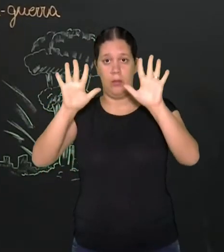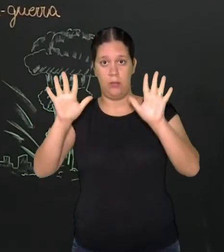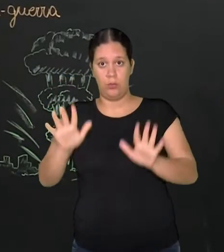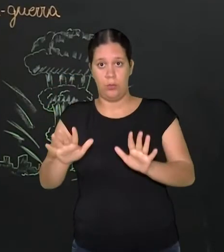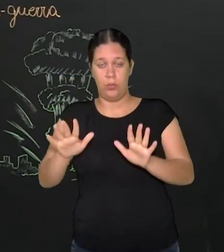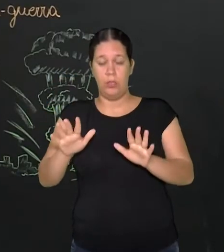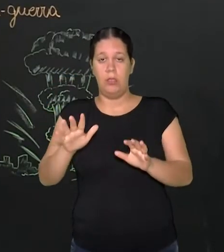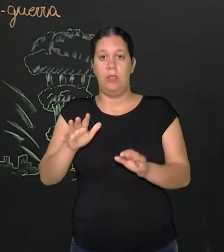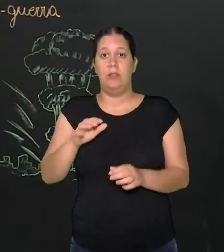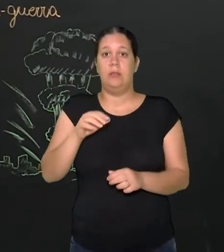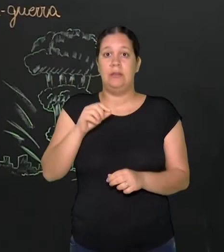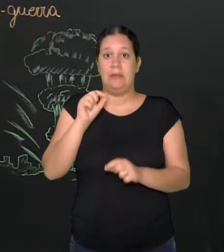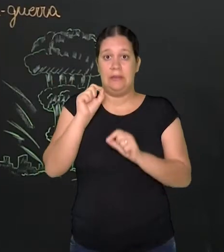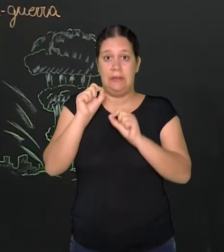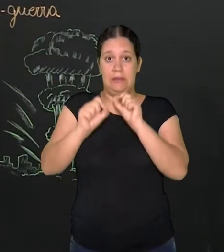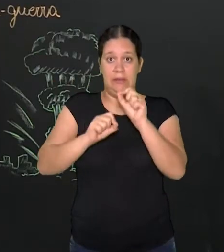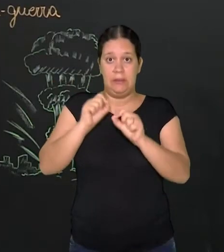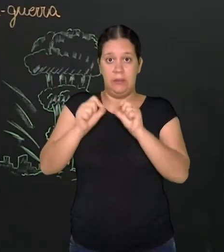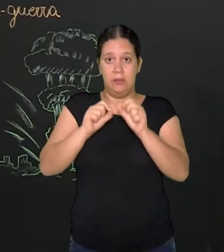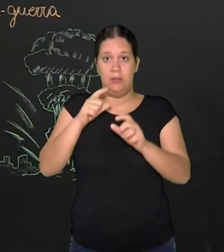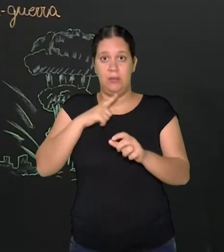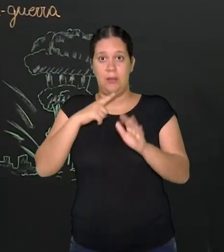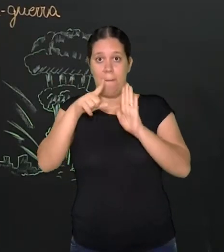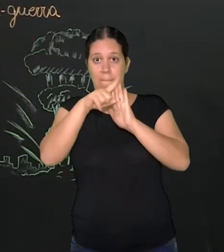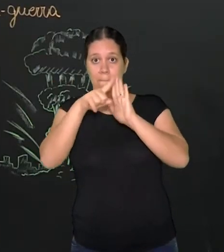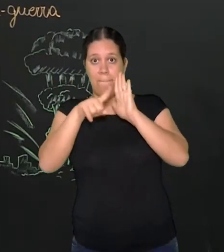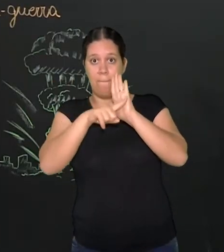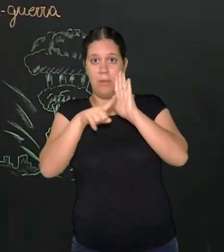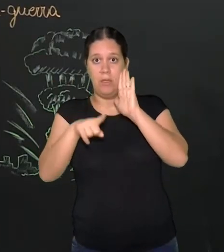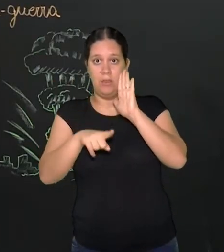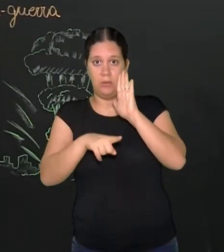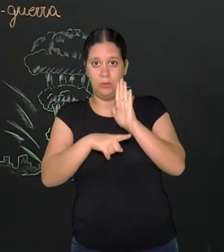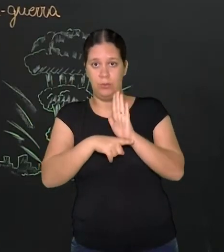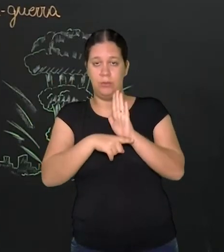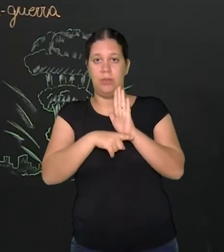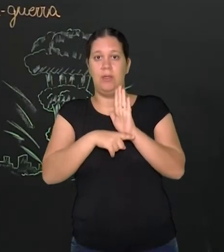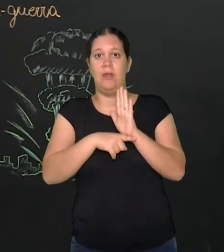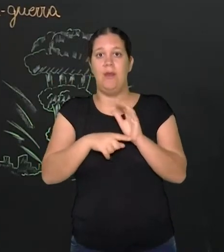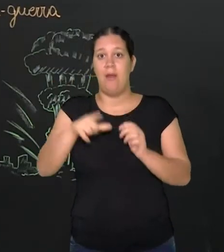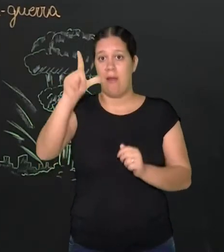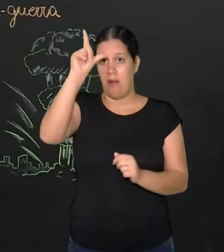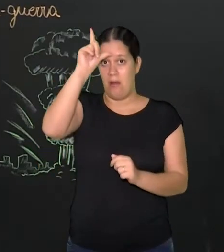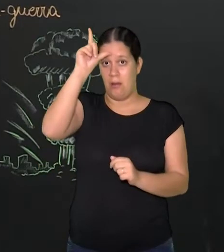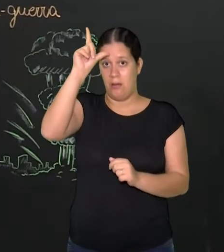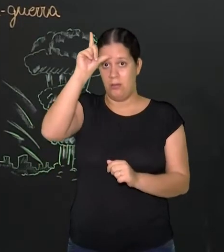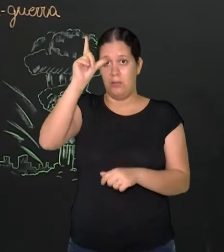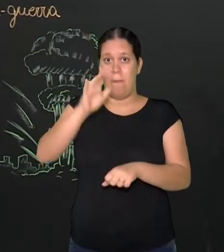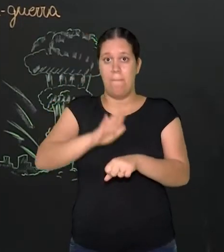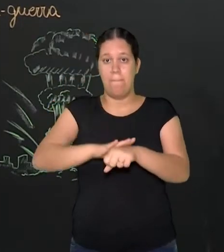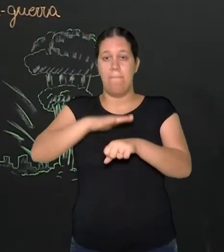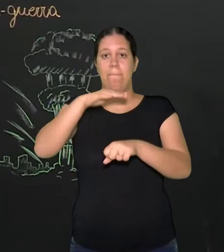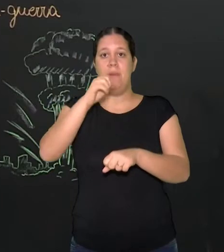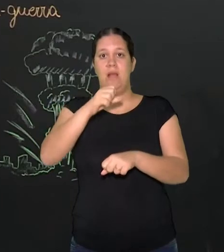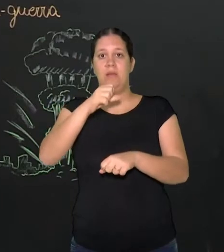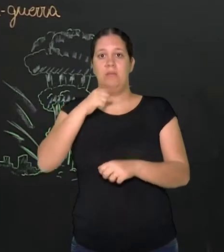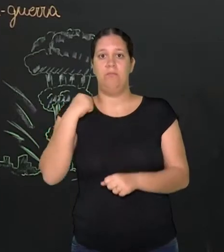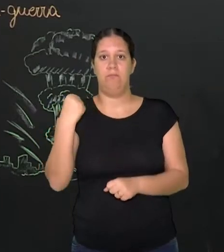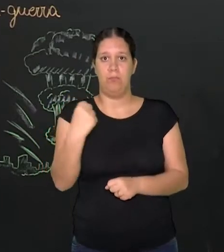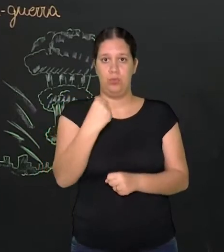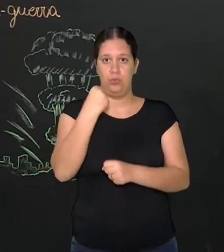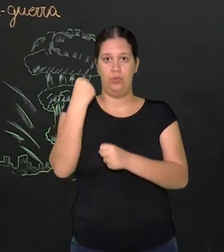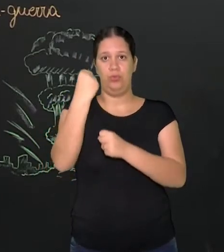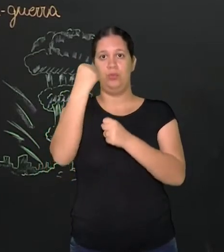claro que tinha planos para a expansão do território alemão, tinha planos para tornar a Alemanha um país mais